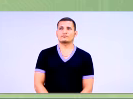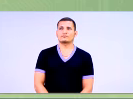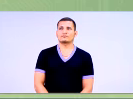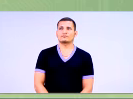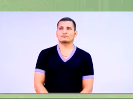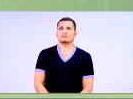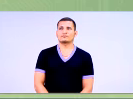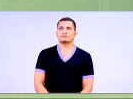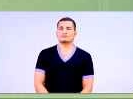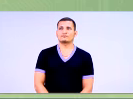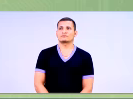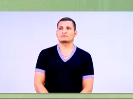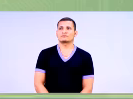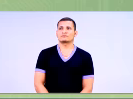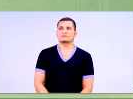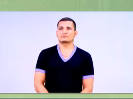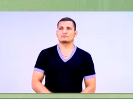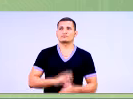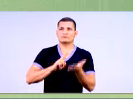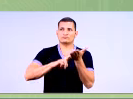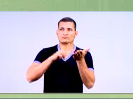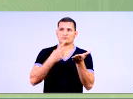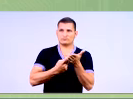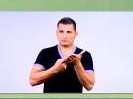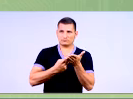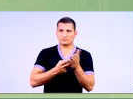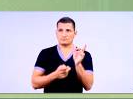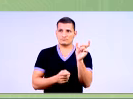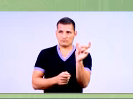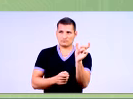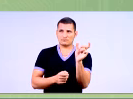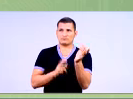ficar conservação. Muito bem.